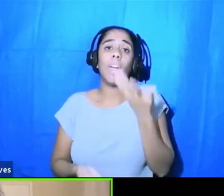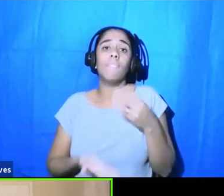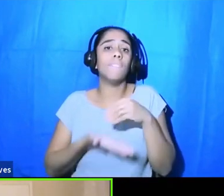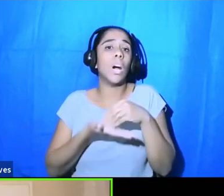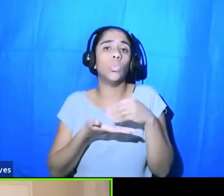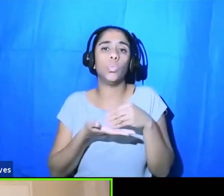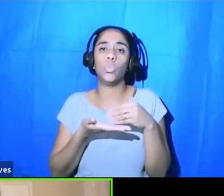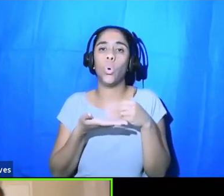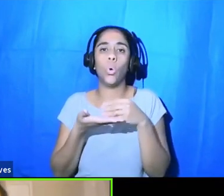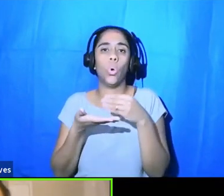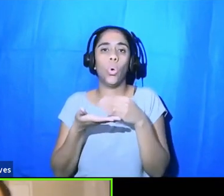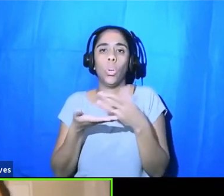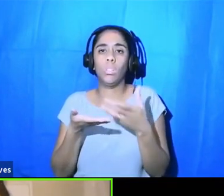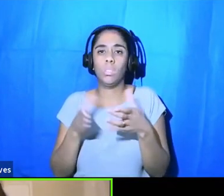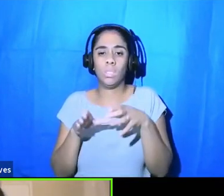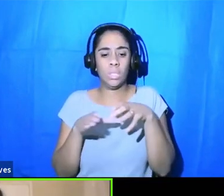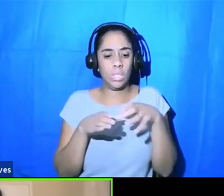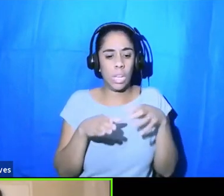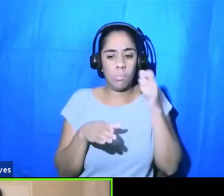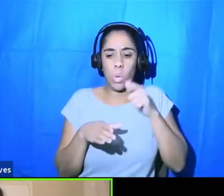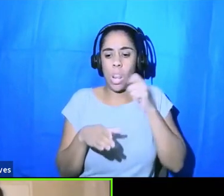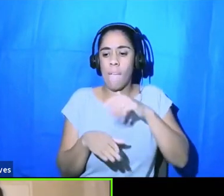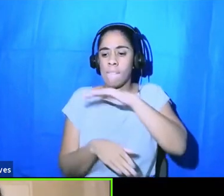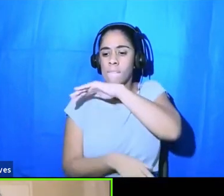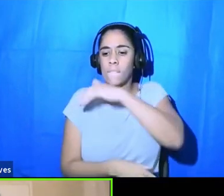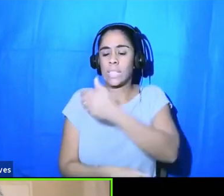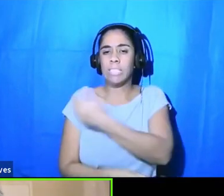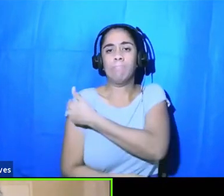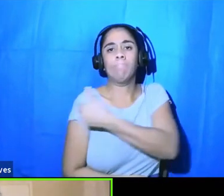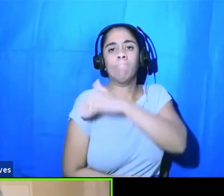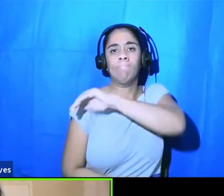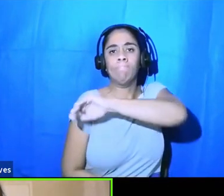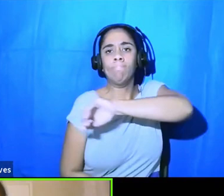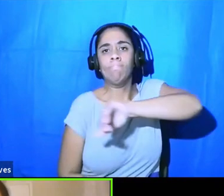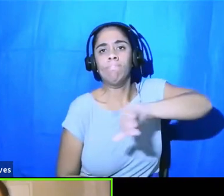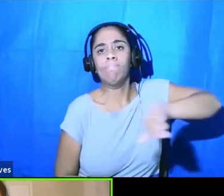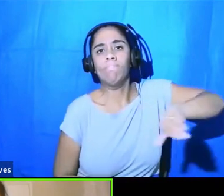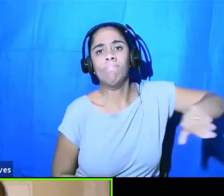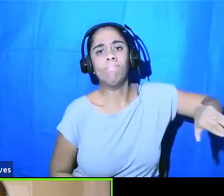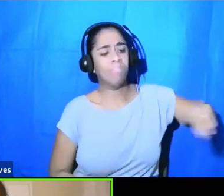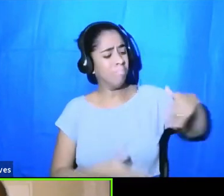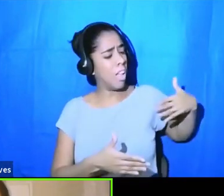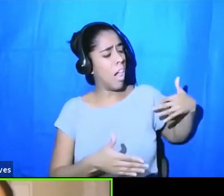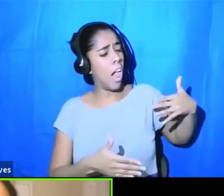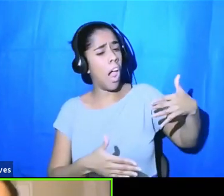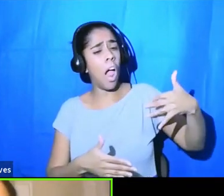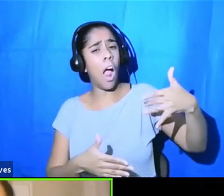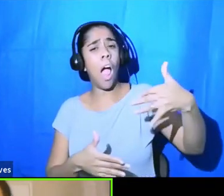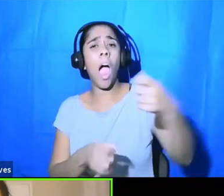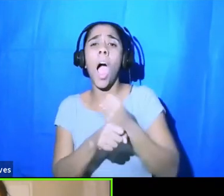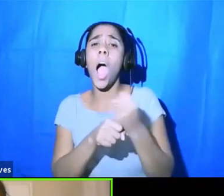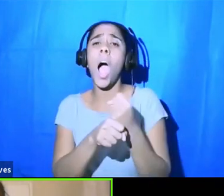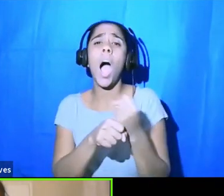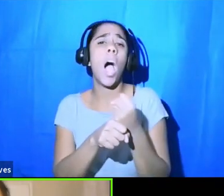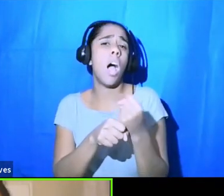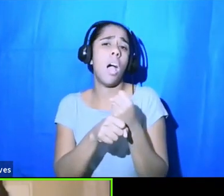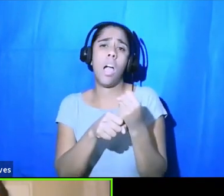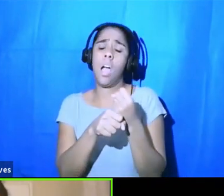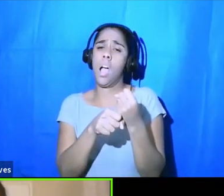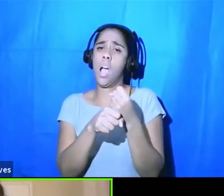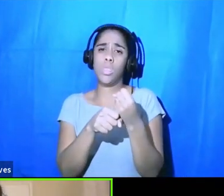a mulheres em situação de discapacidade, por exemplo, e que propiciu a integração de